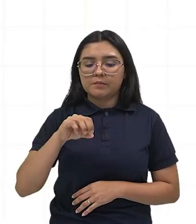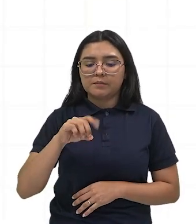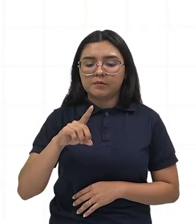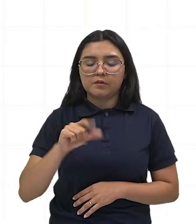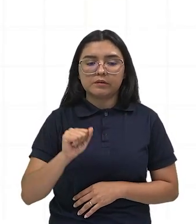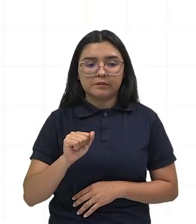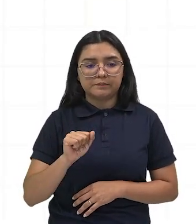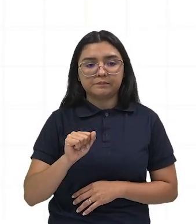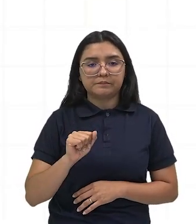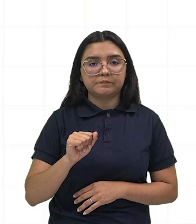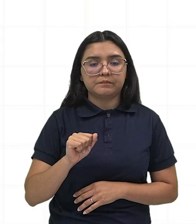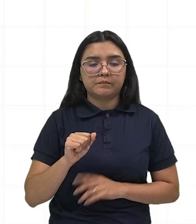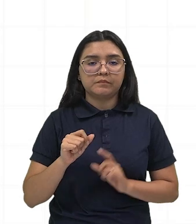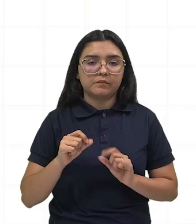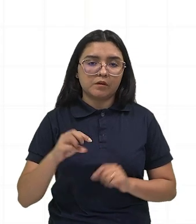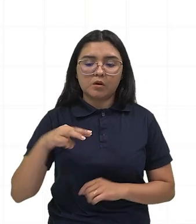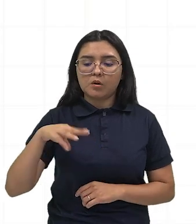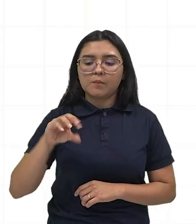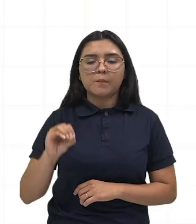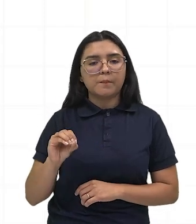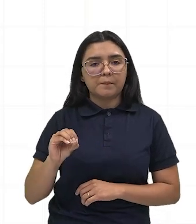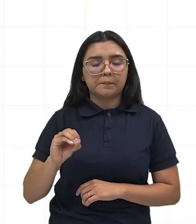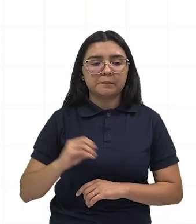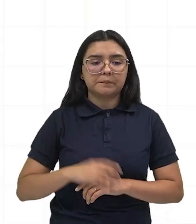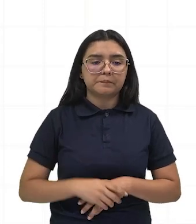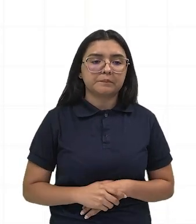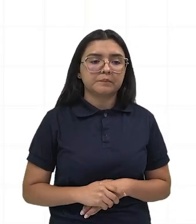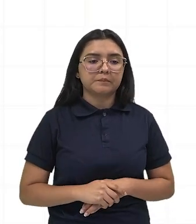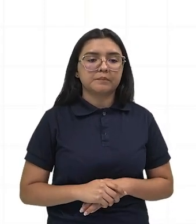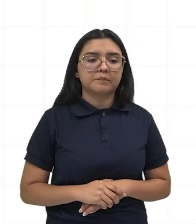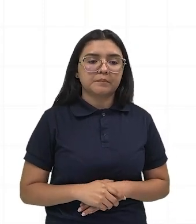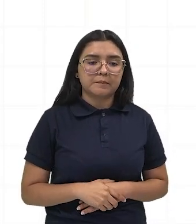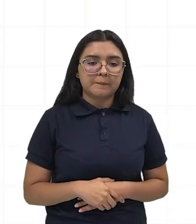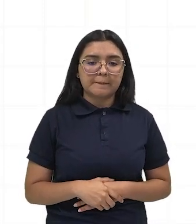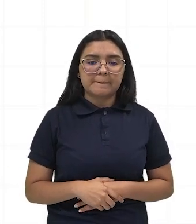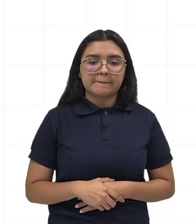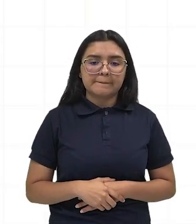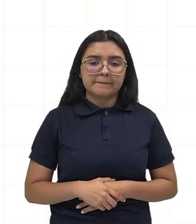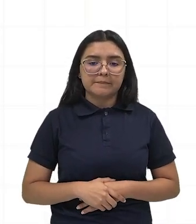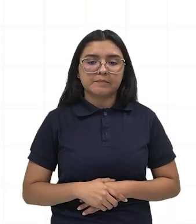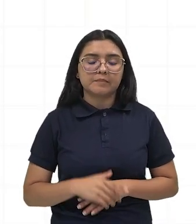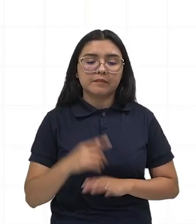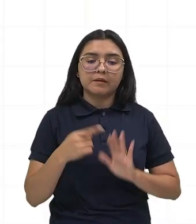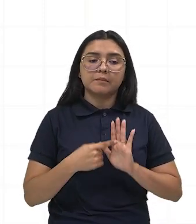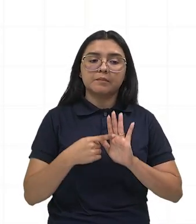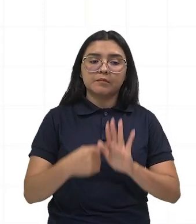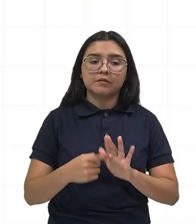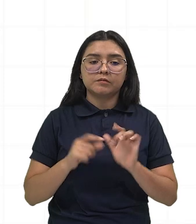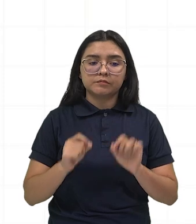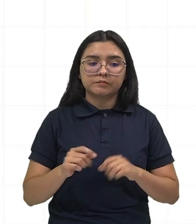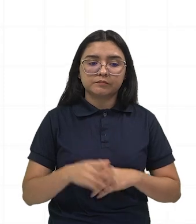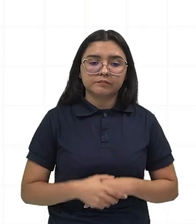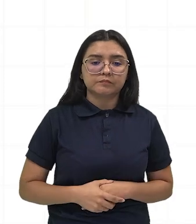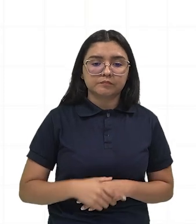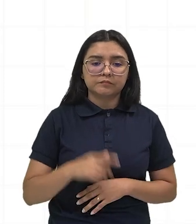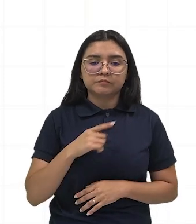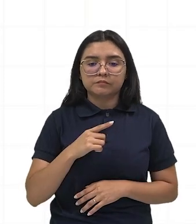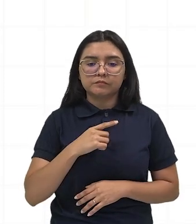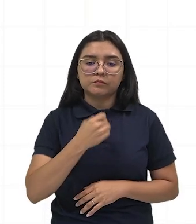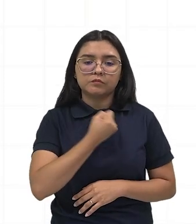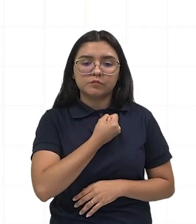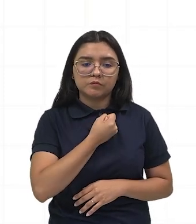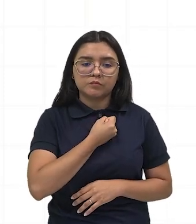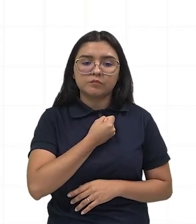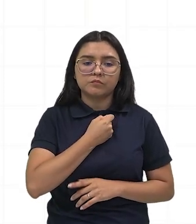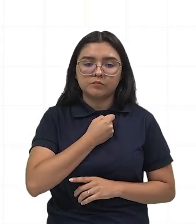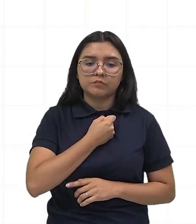moda, né? O que é a moda, professor? Ela é uma medida de centralidade que indica o termo com maior